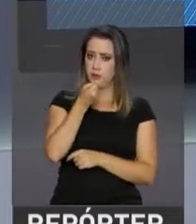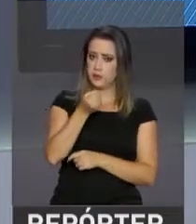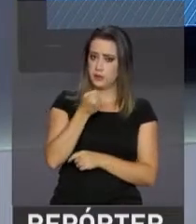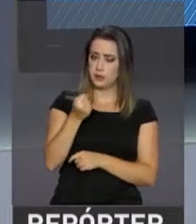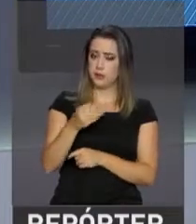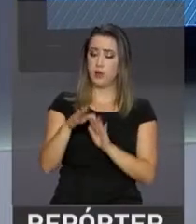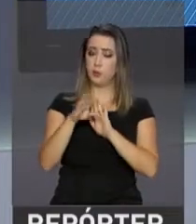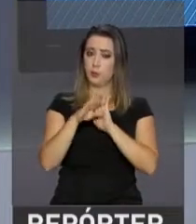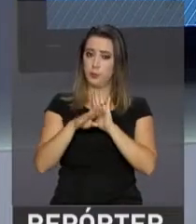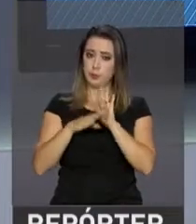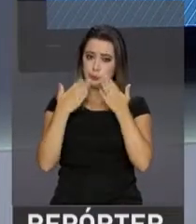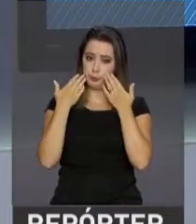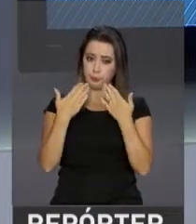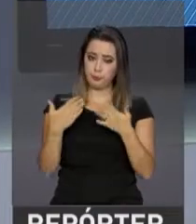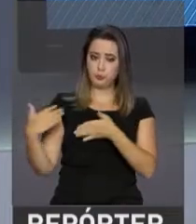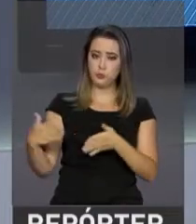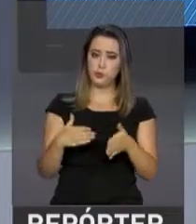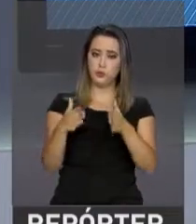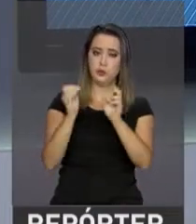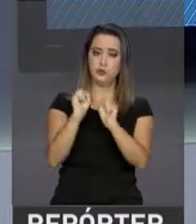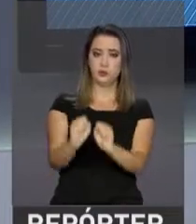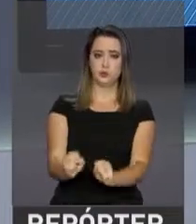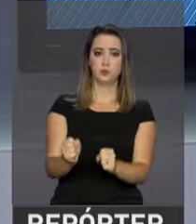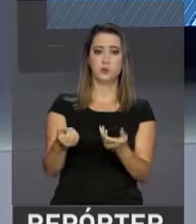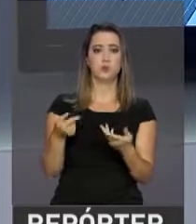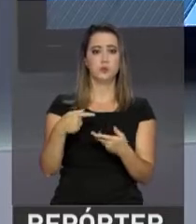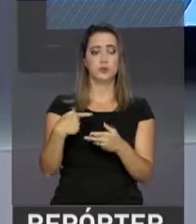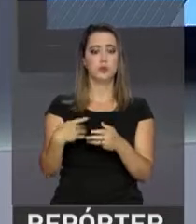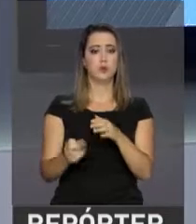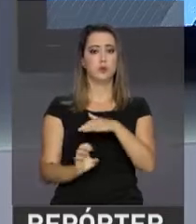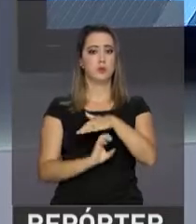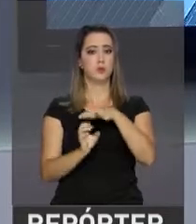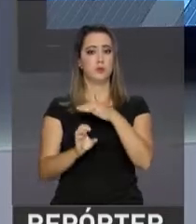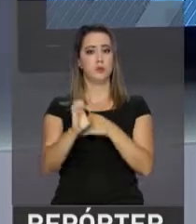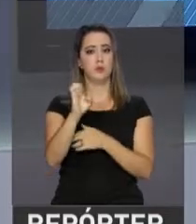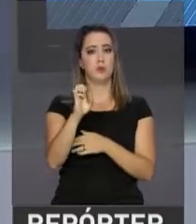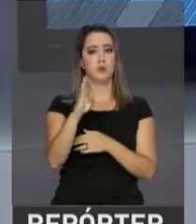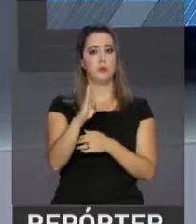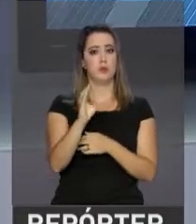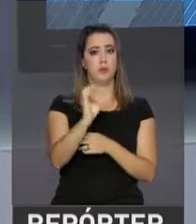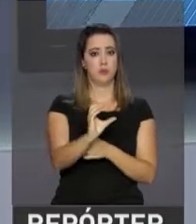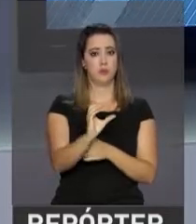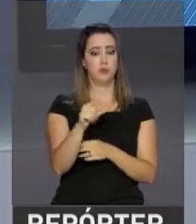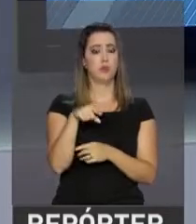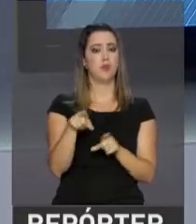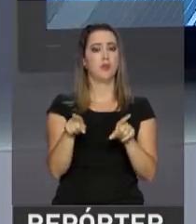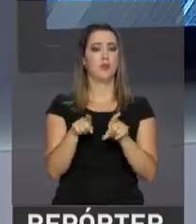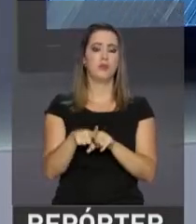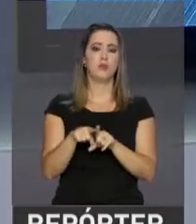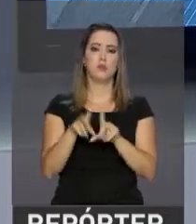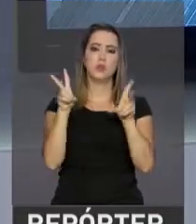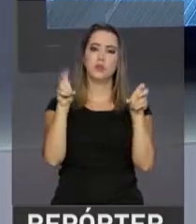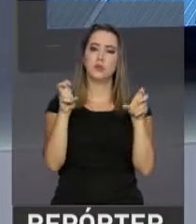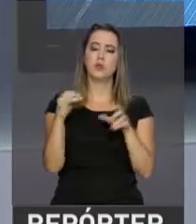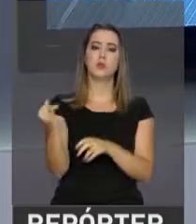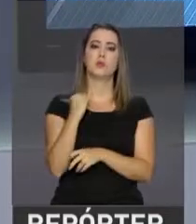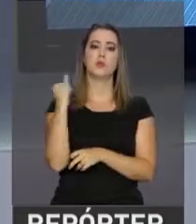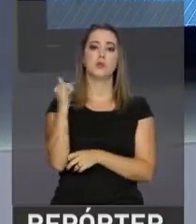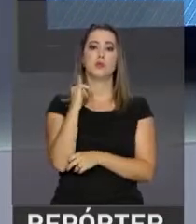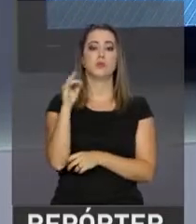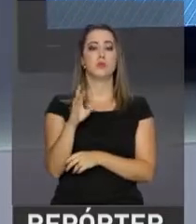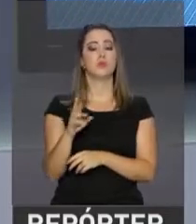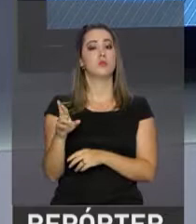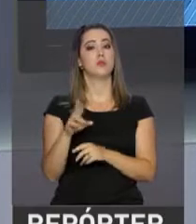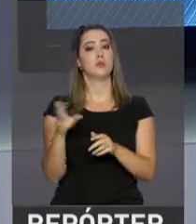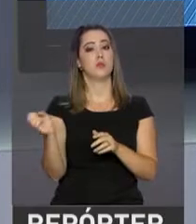do programa nos corredores do poder produzido pela empresa brasil de comunicação além de tratar de temas como reforma tributária